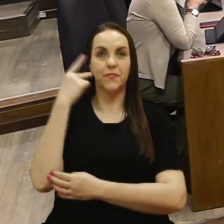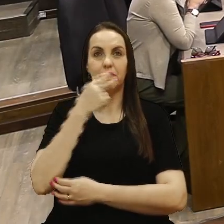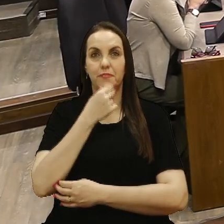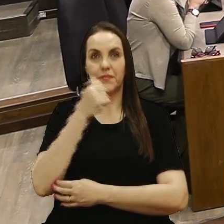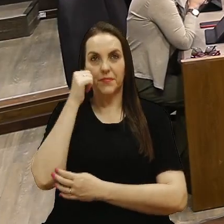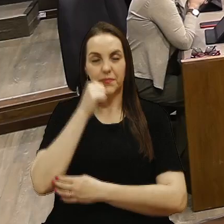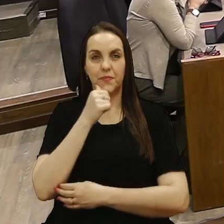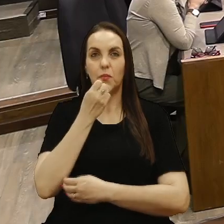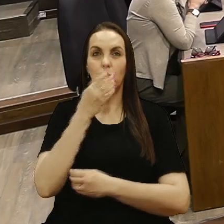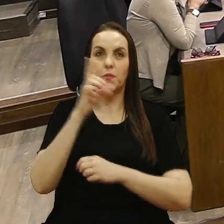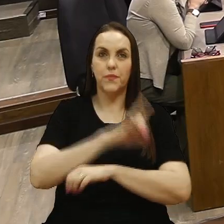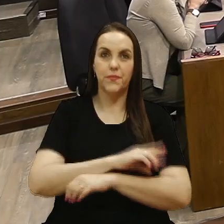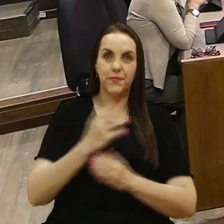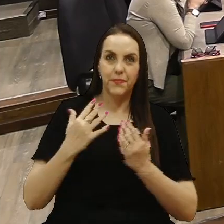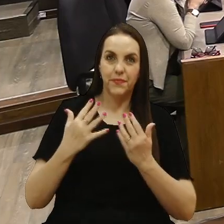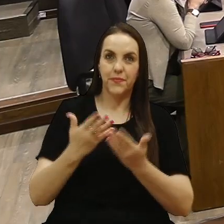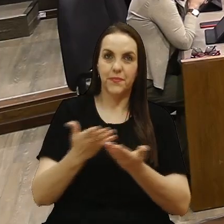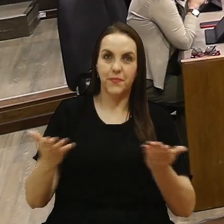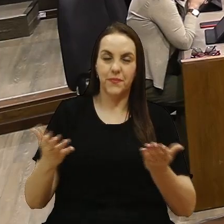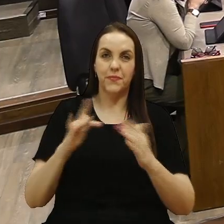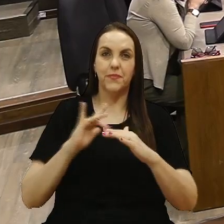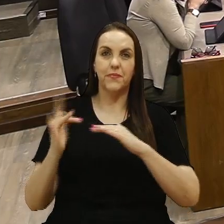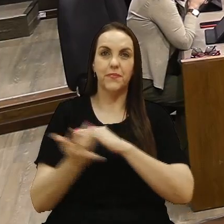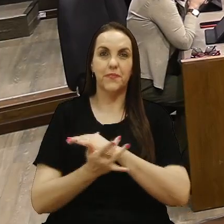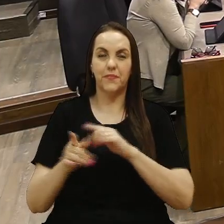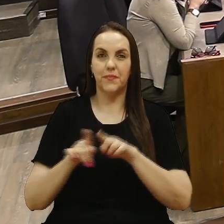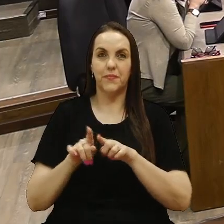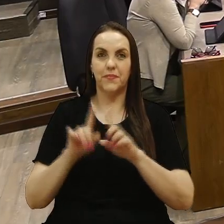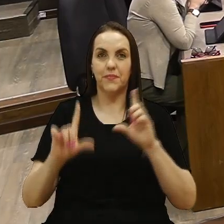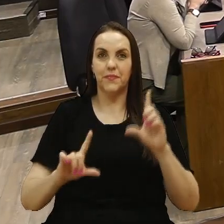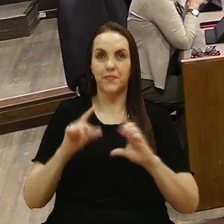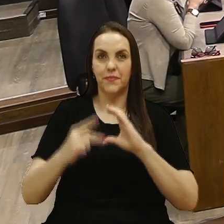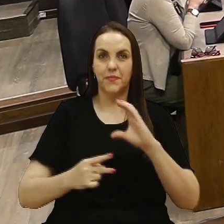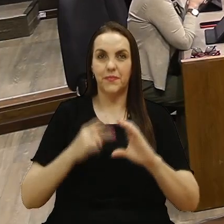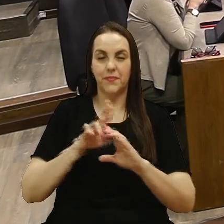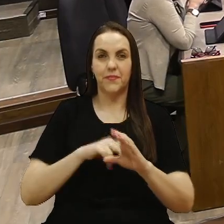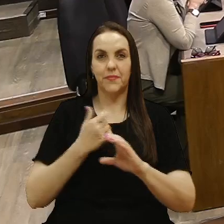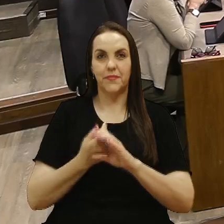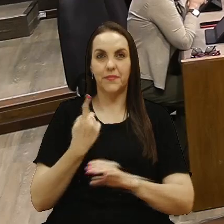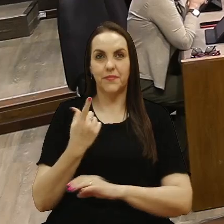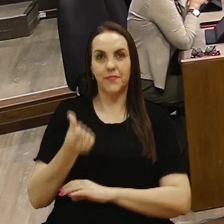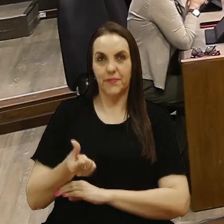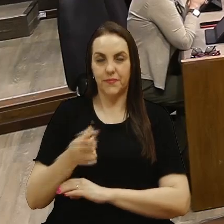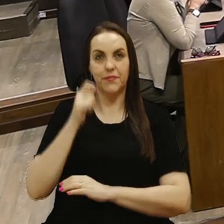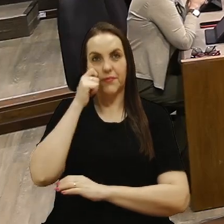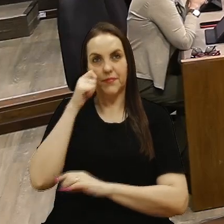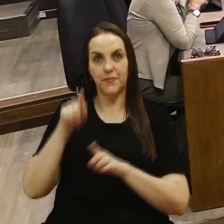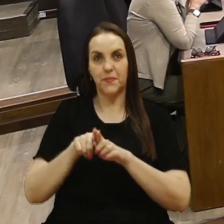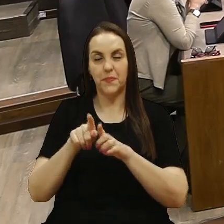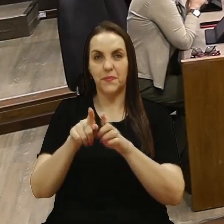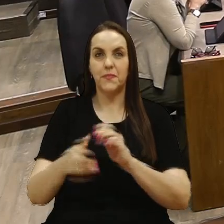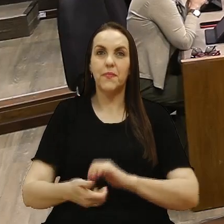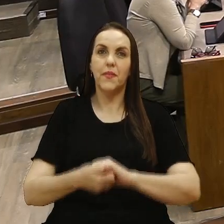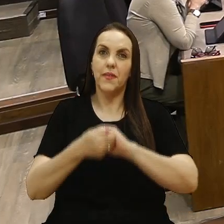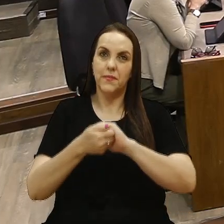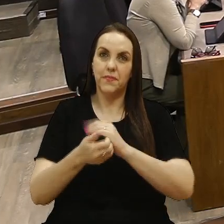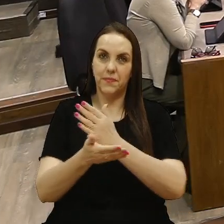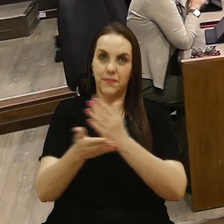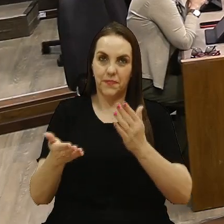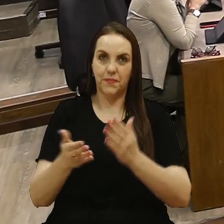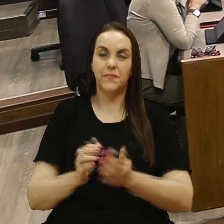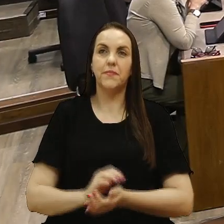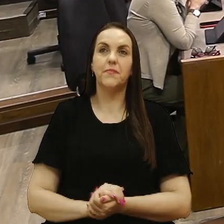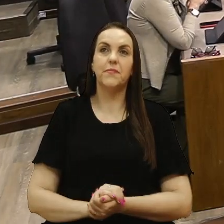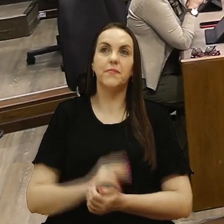todos que nos acompanham pelas redes sociais, TV Câmara, Canal 16, bem como presencialmente. Que quero saudar e me somar aos votos de